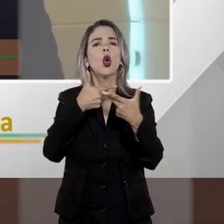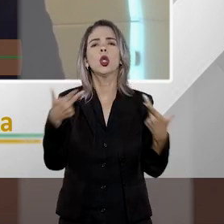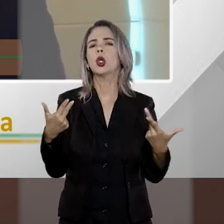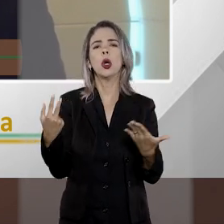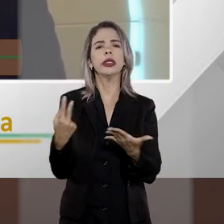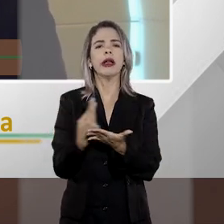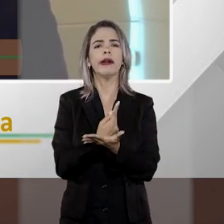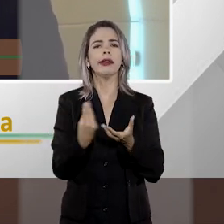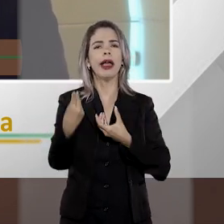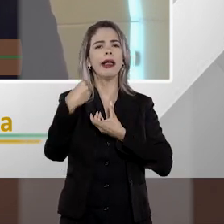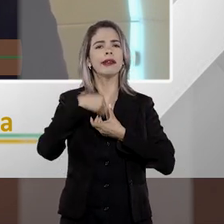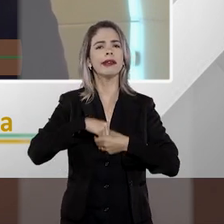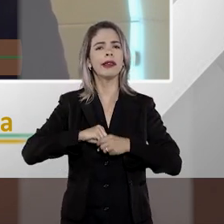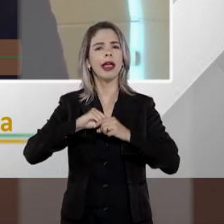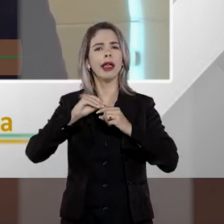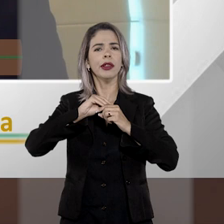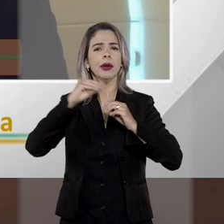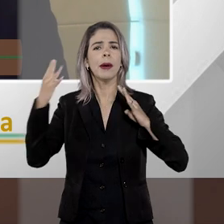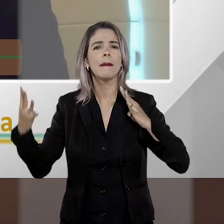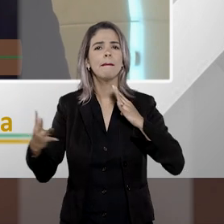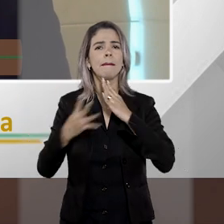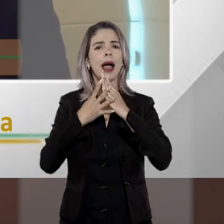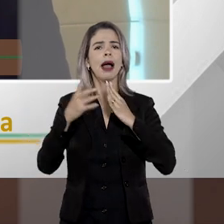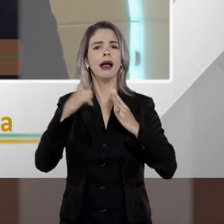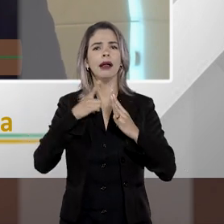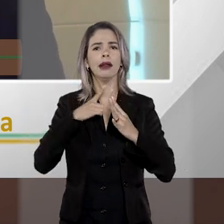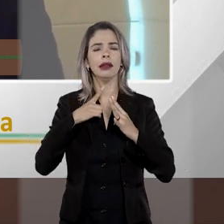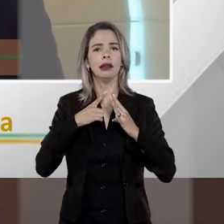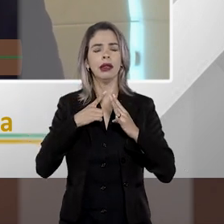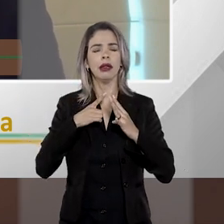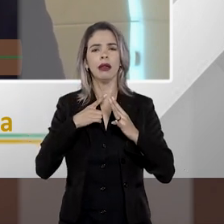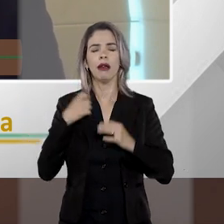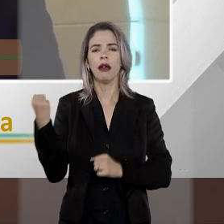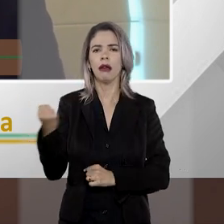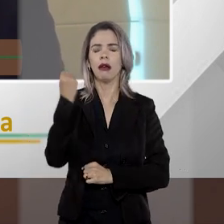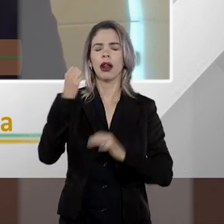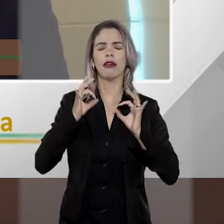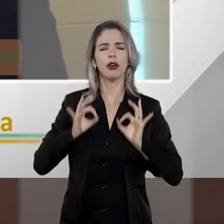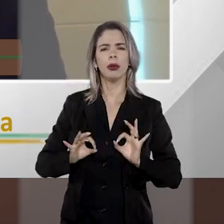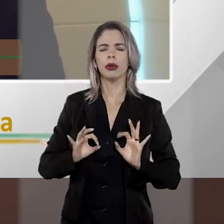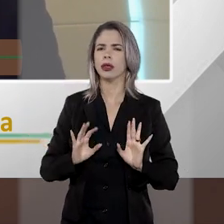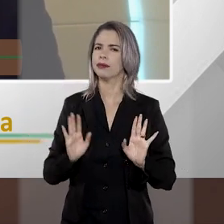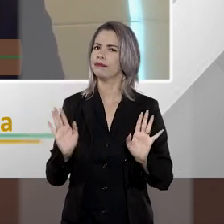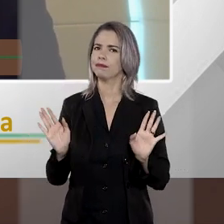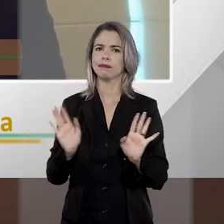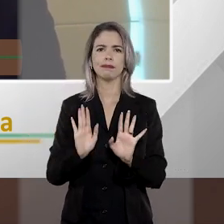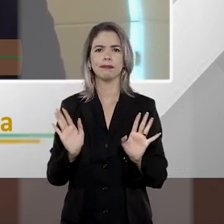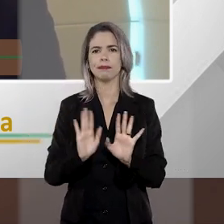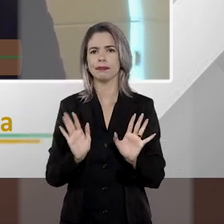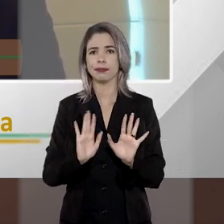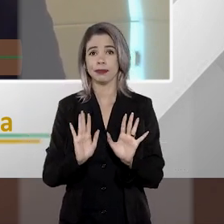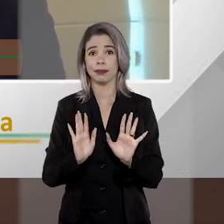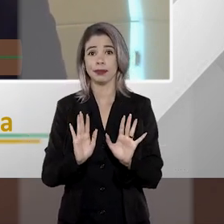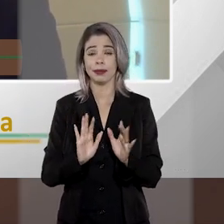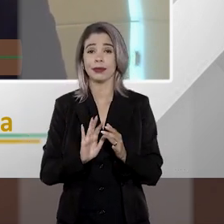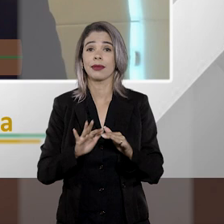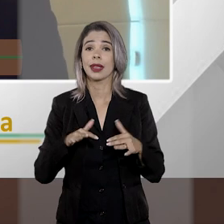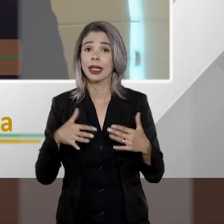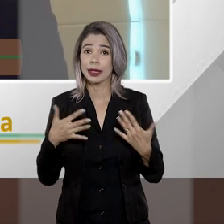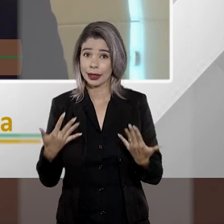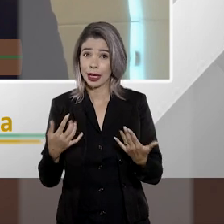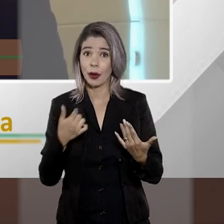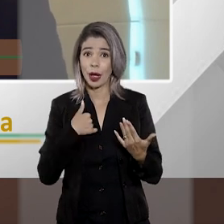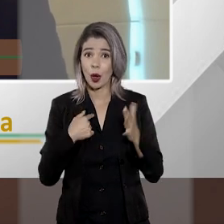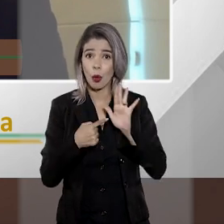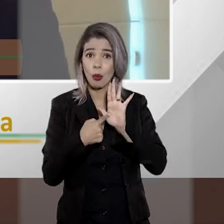incidente no sistema carcerário vai gerar faltas graves. Não é bem assim. Não é bem assim. Inclusive,